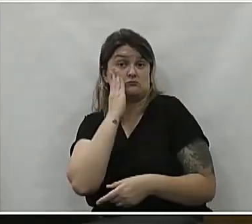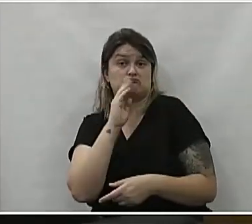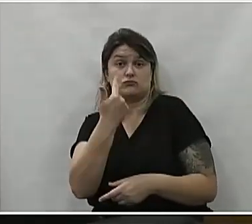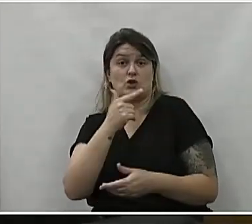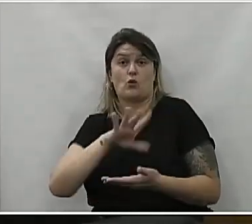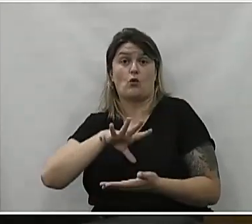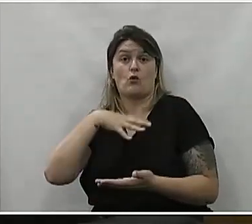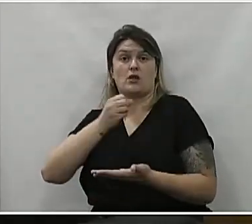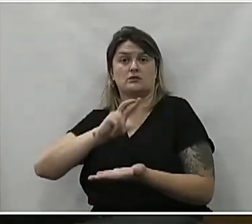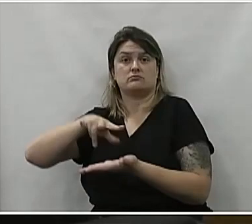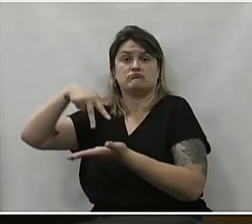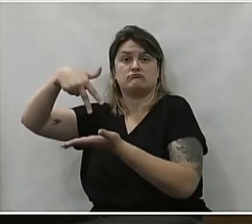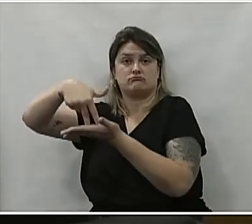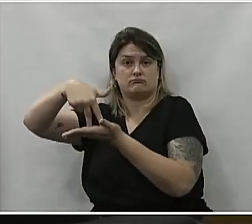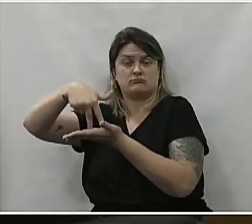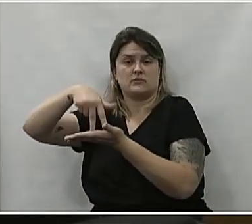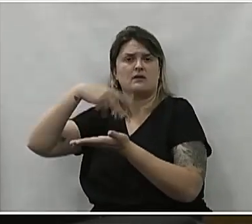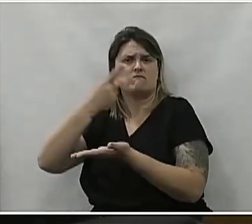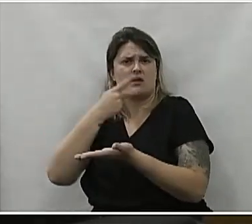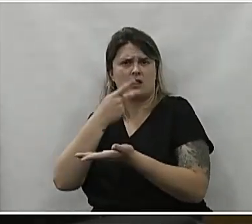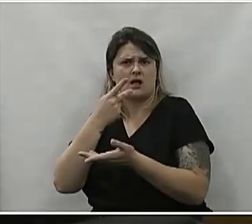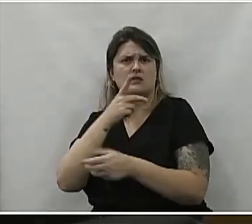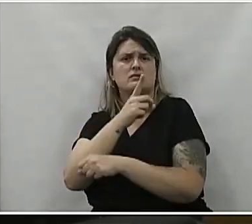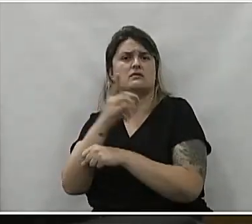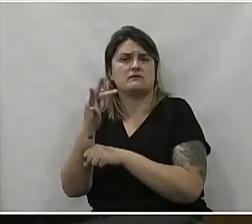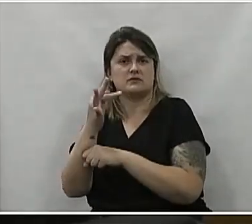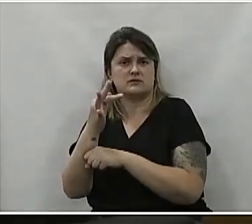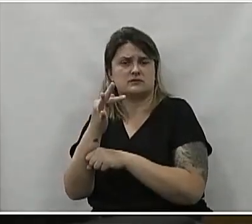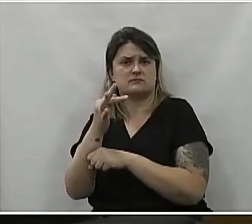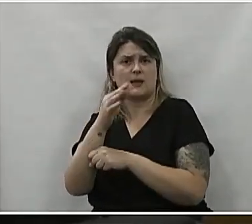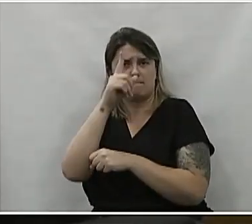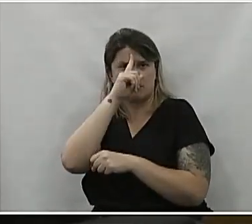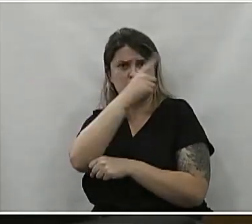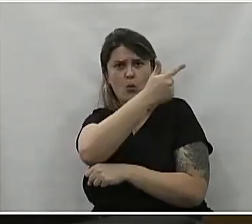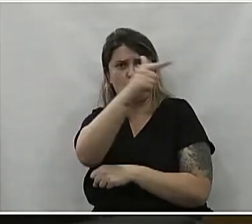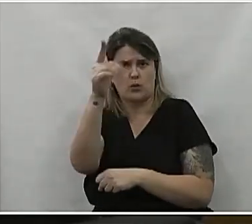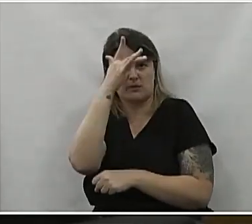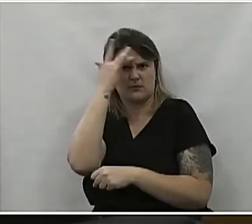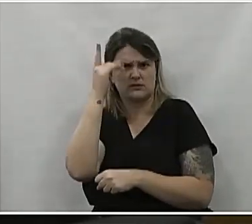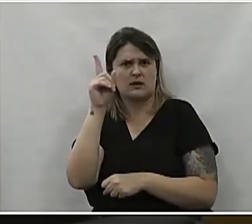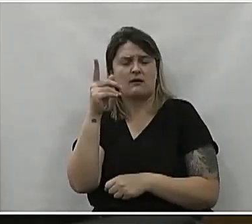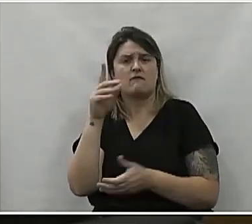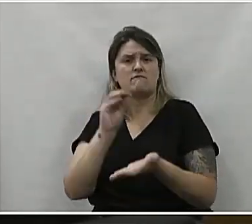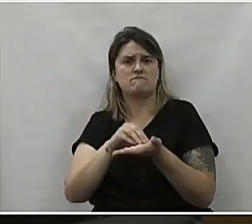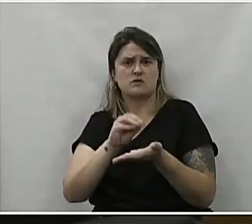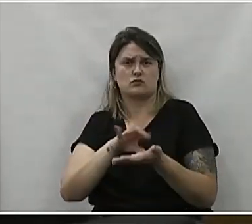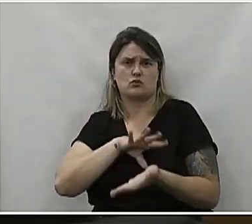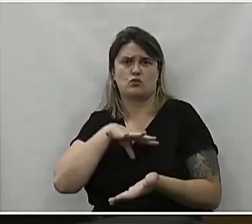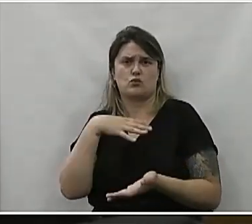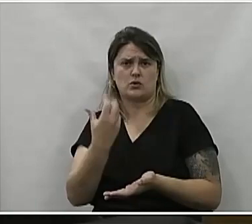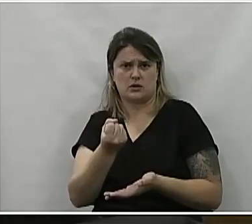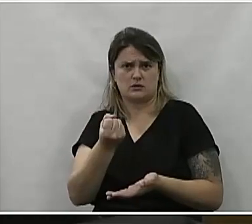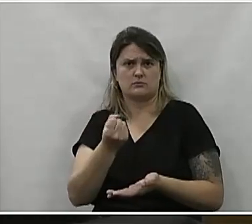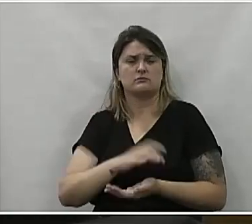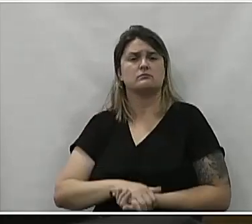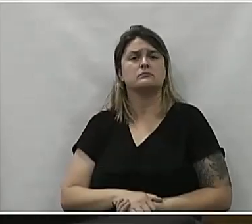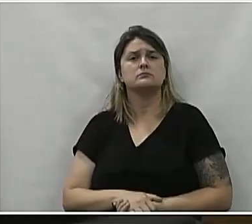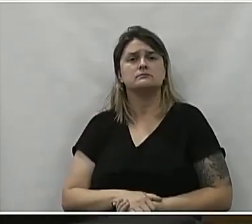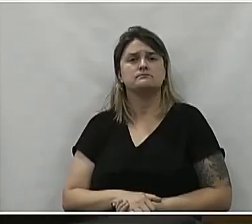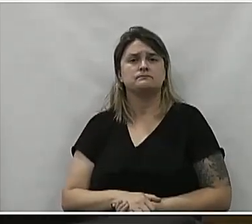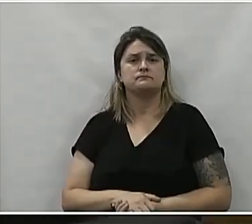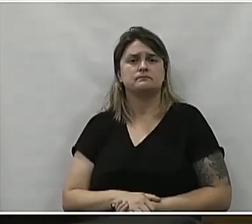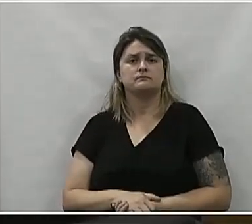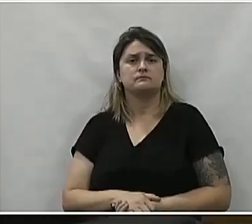coragem De subir nessa tribuna Aqui E falar E se defender Ele manda os outros É um covarde Um covarde